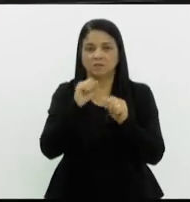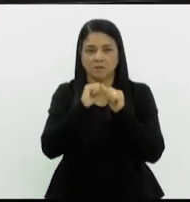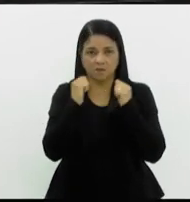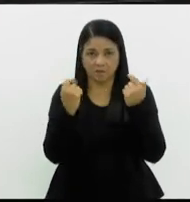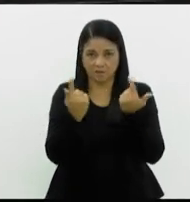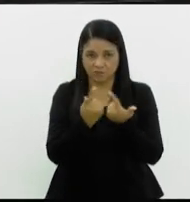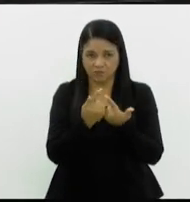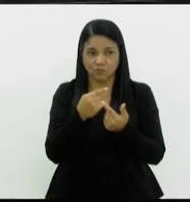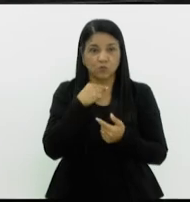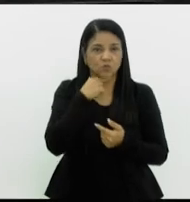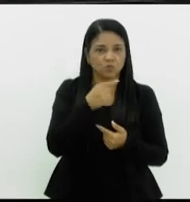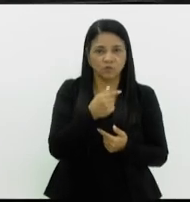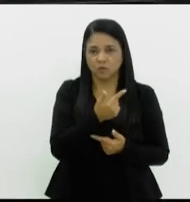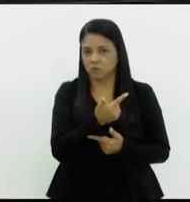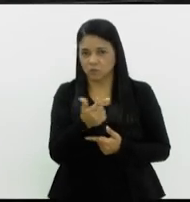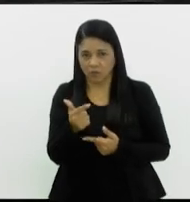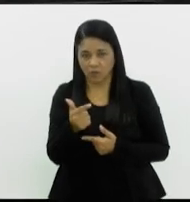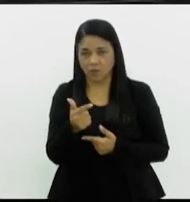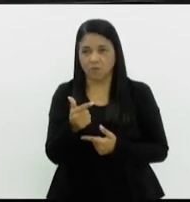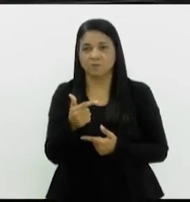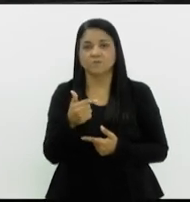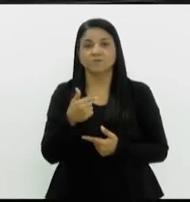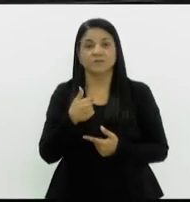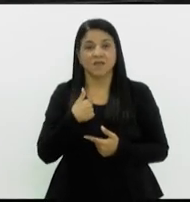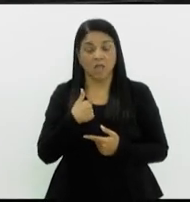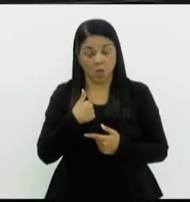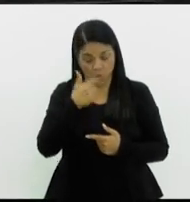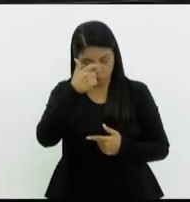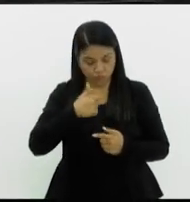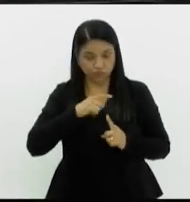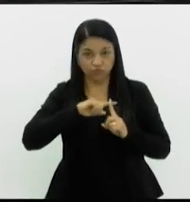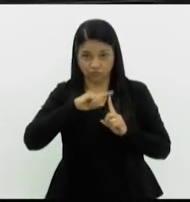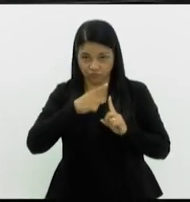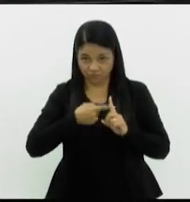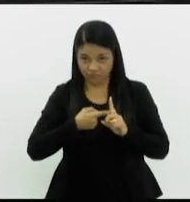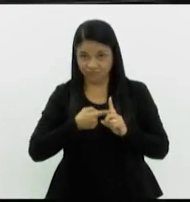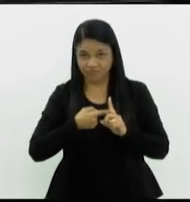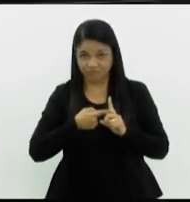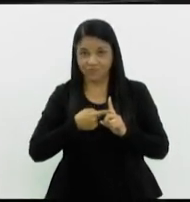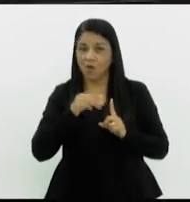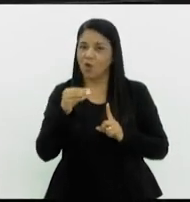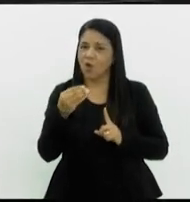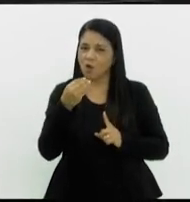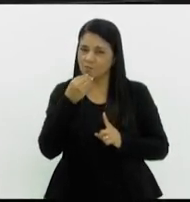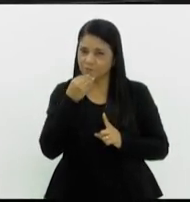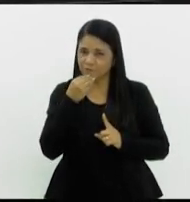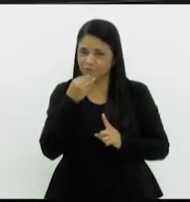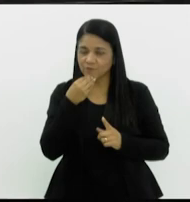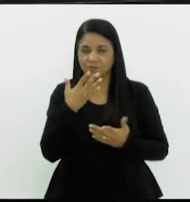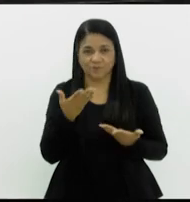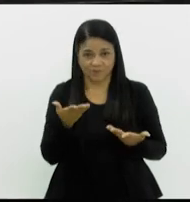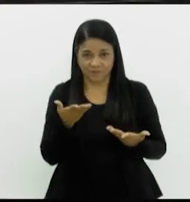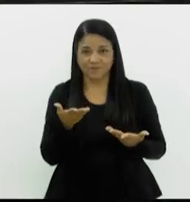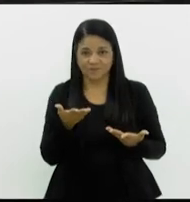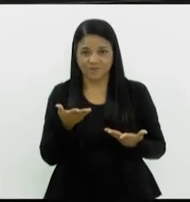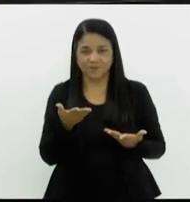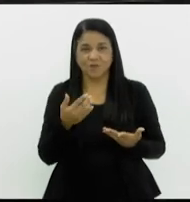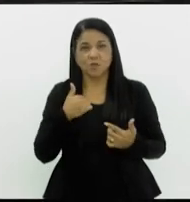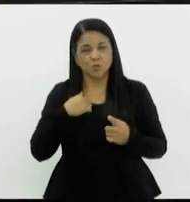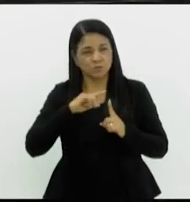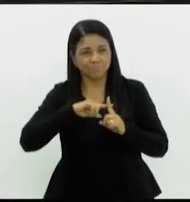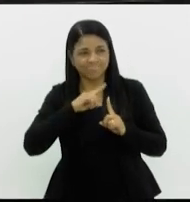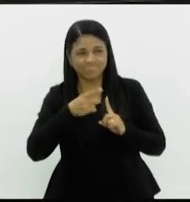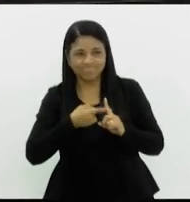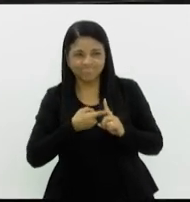não tenho dúvida, o fato de eu estar gestando também, obviamente, não tem como, porque quando a gente